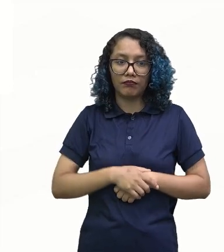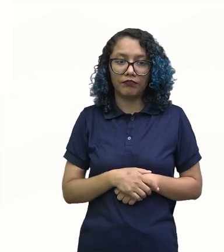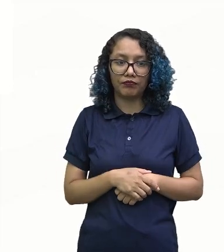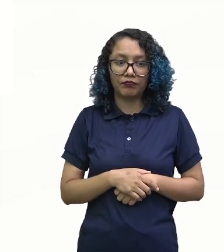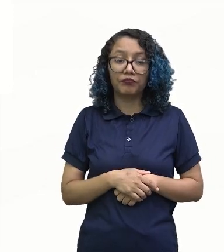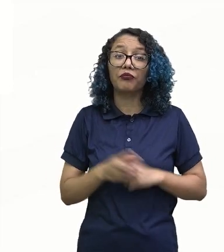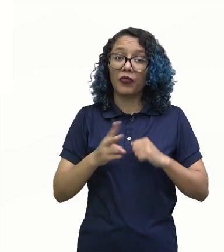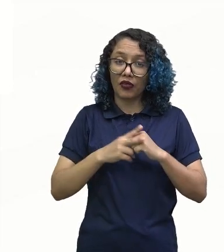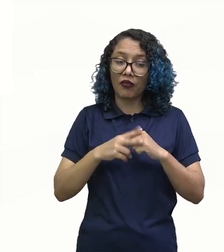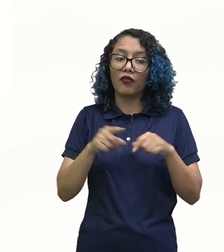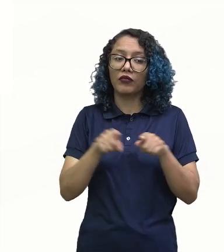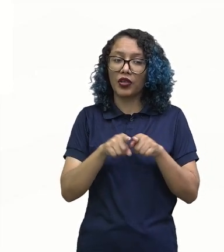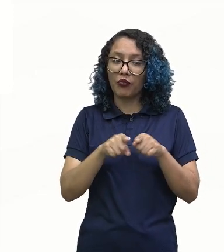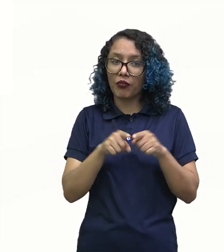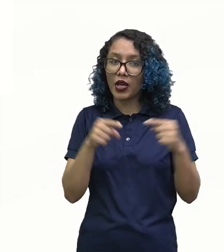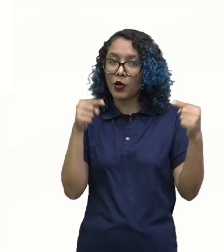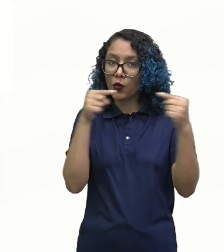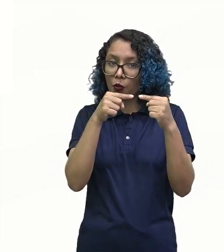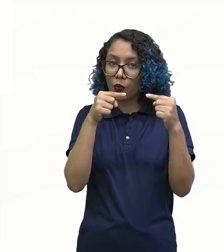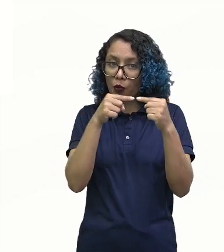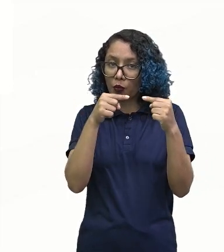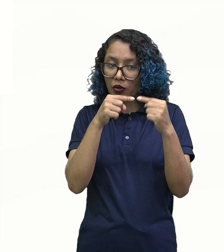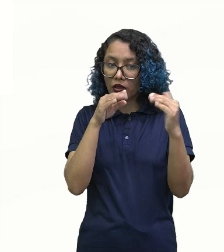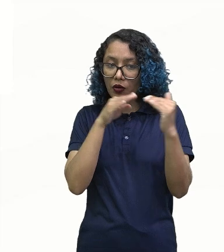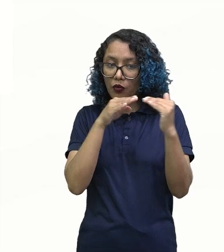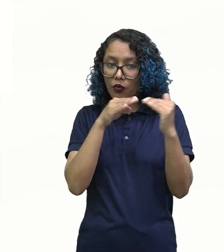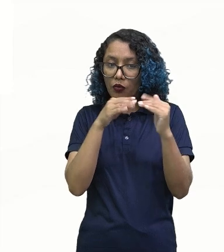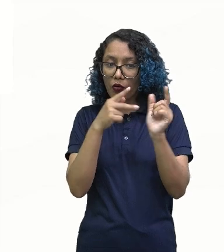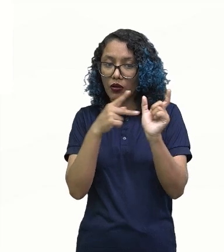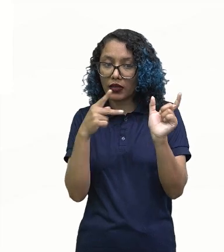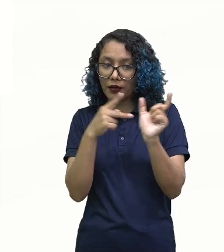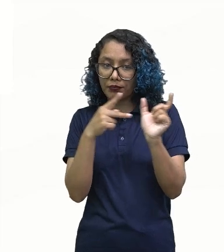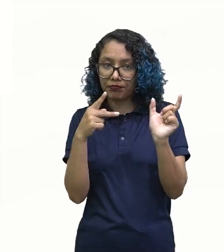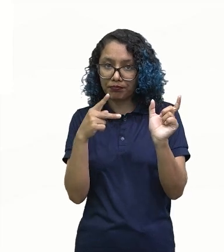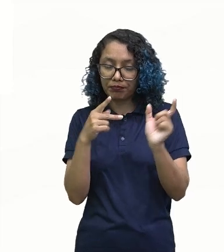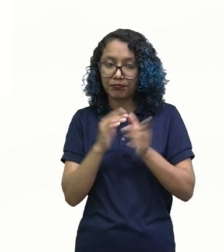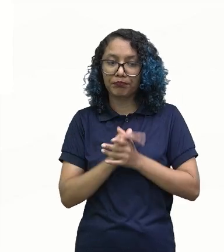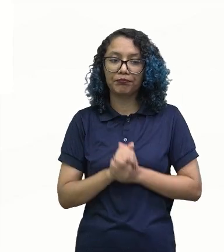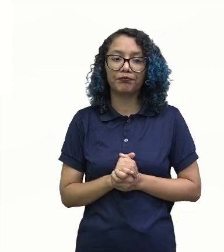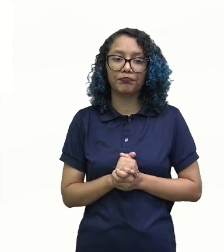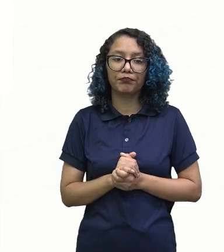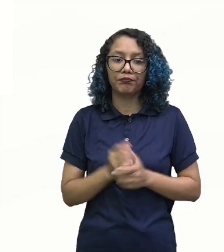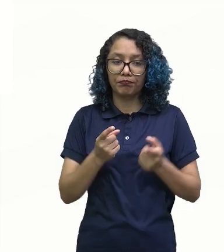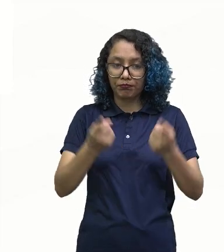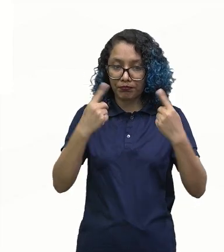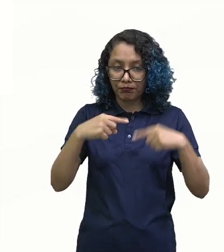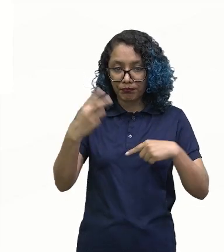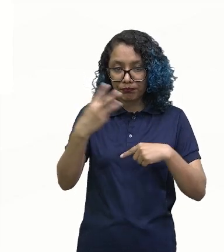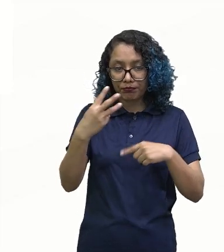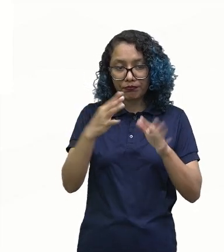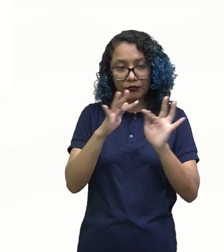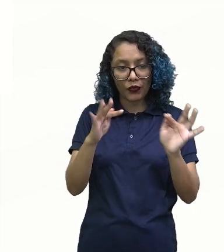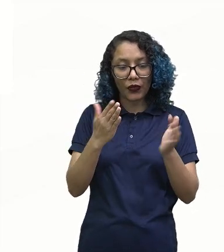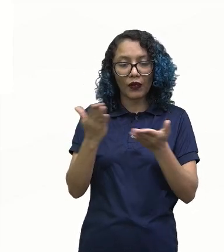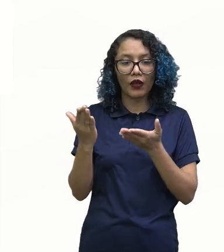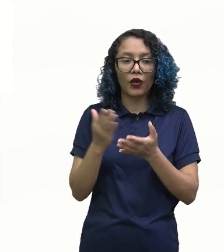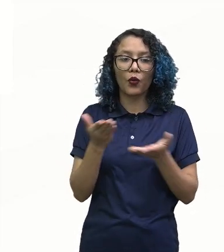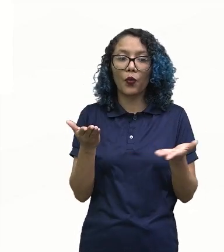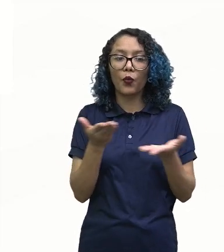o verbo vai concordar, né, com o predicativo. Hoje são 11 de